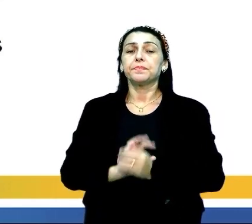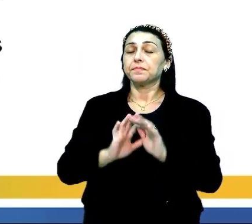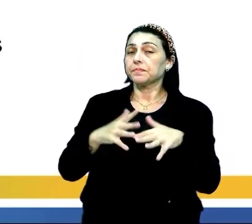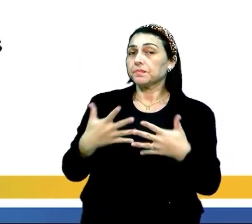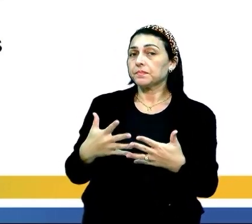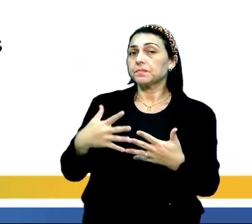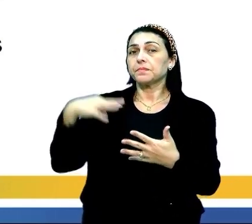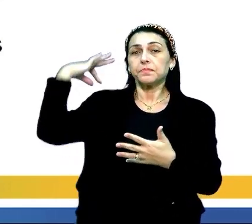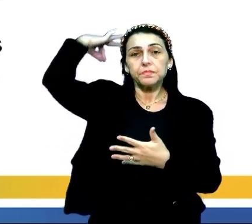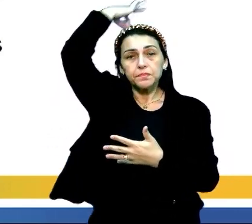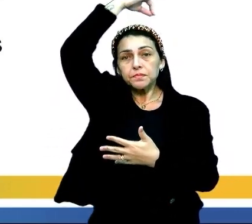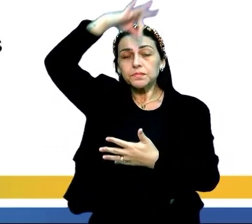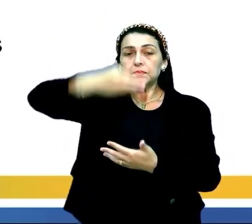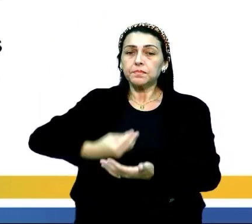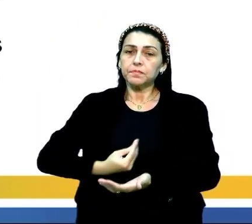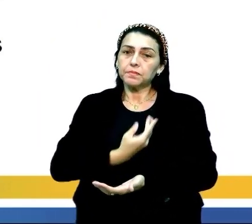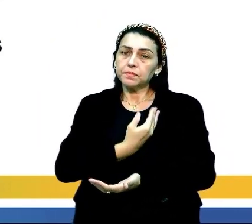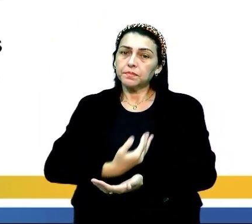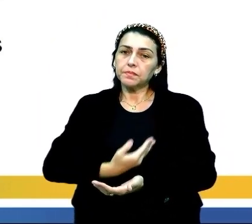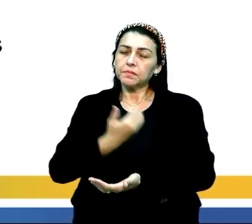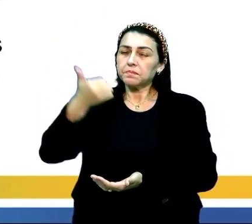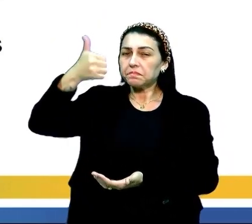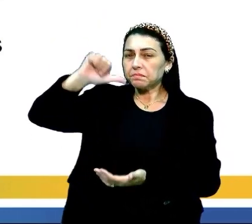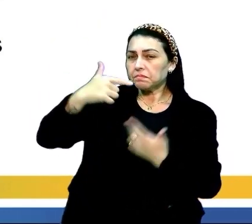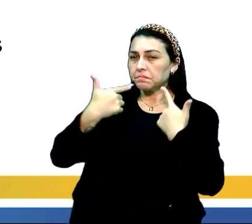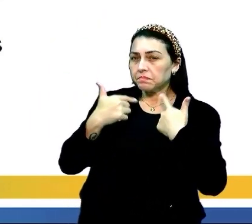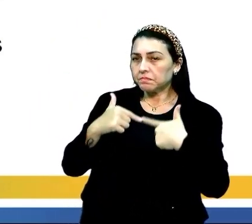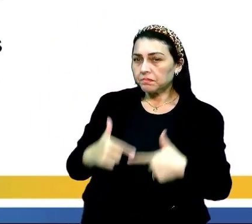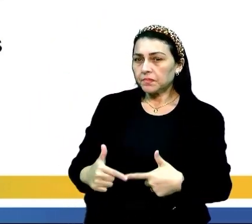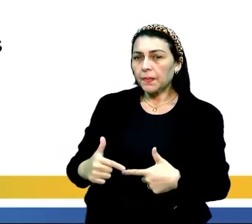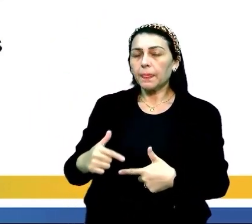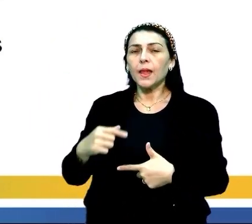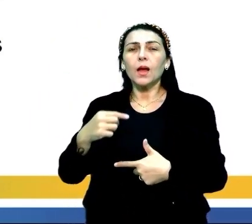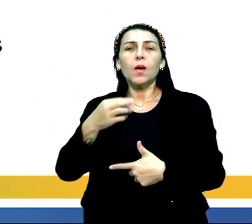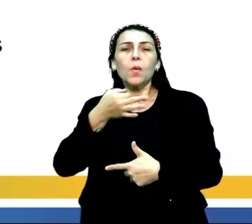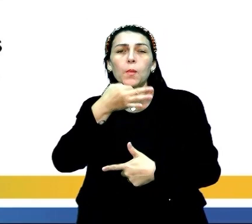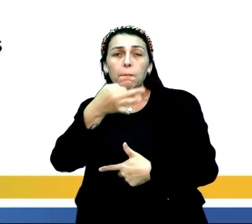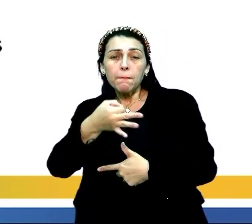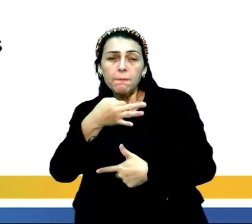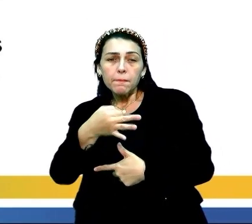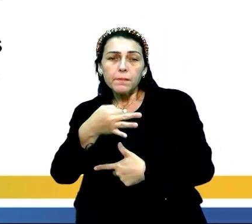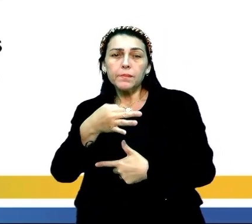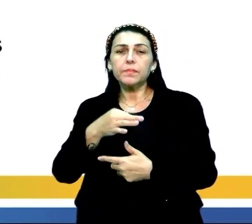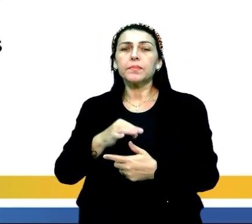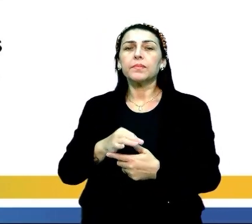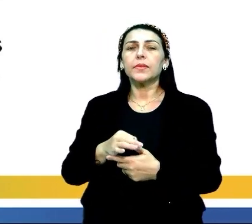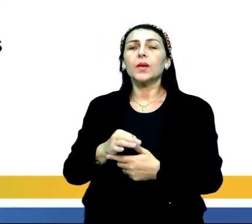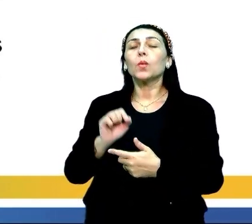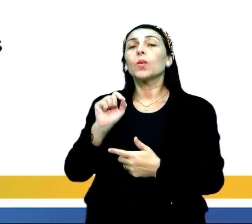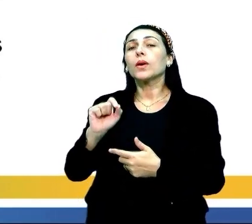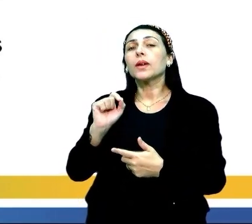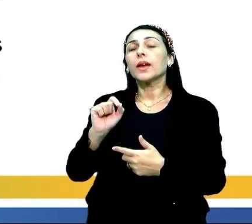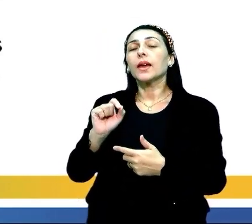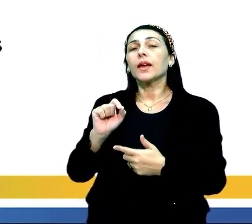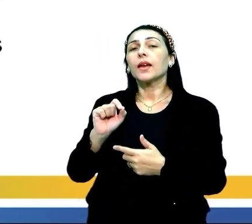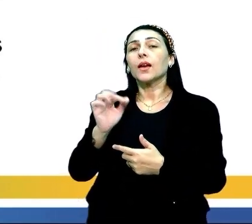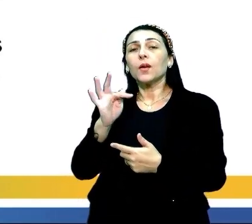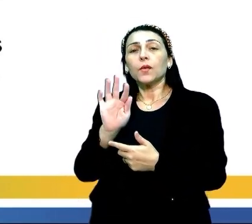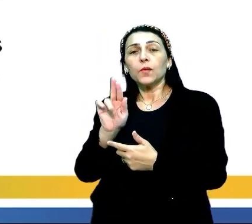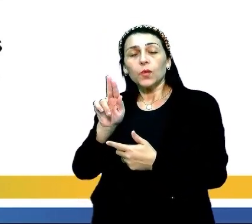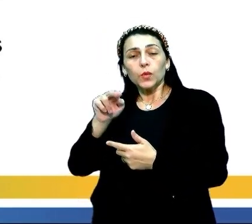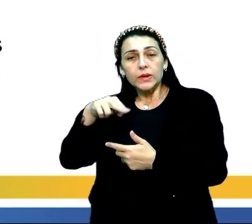Assim, Santo Agostinho analisa a linguagem tendo em vista sua função